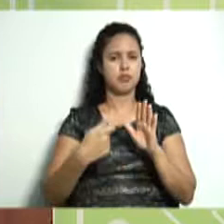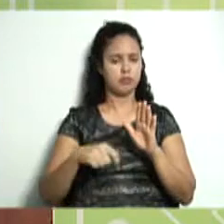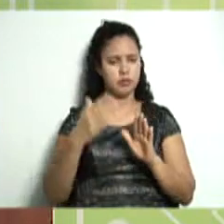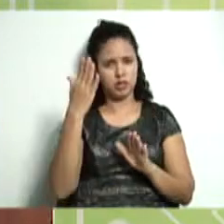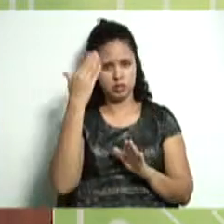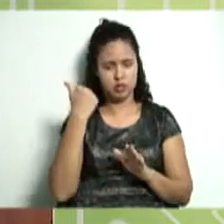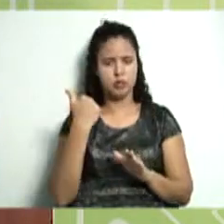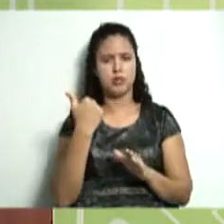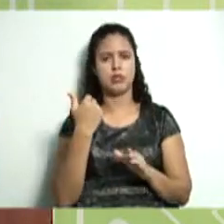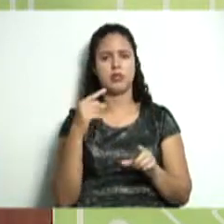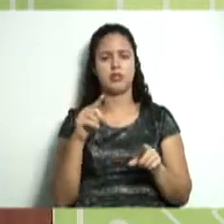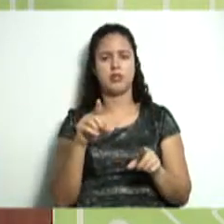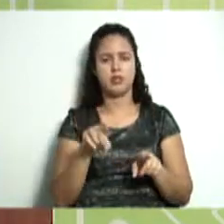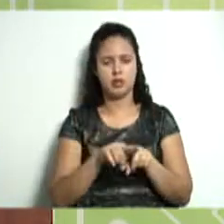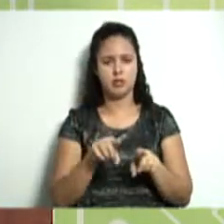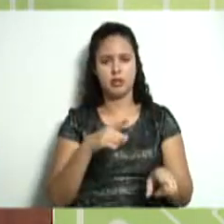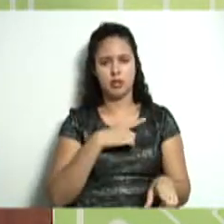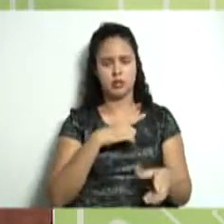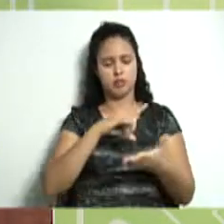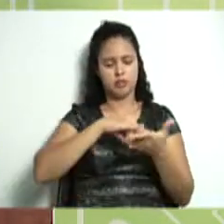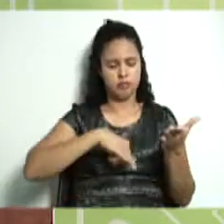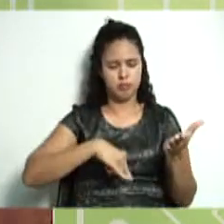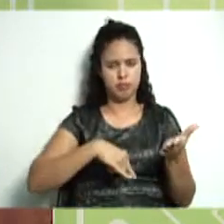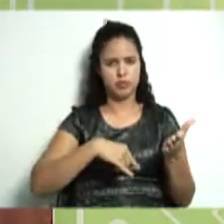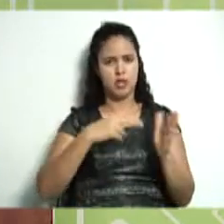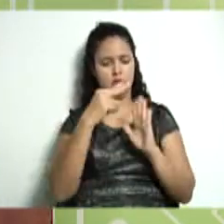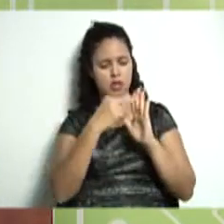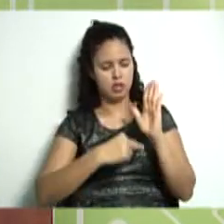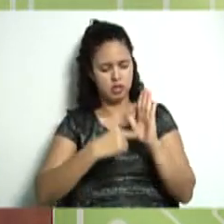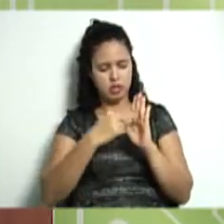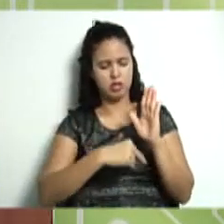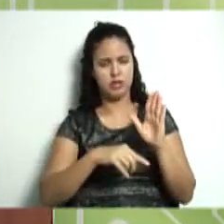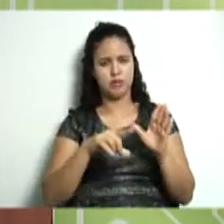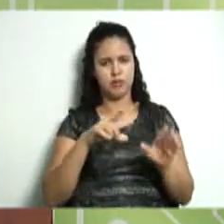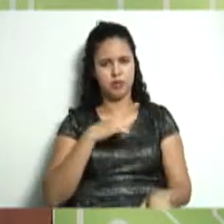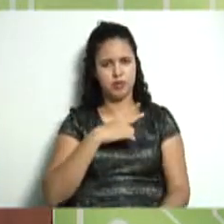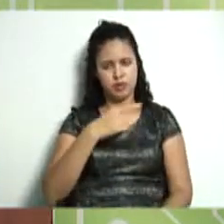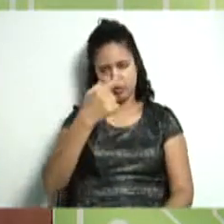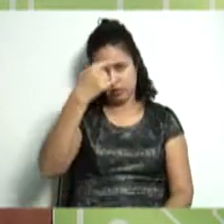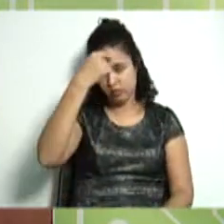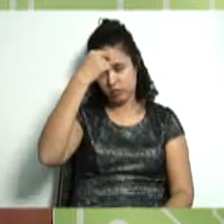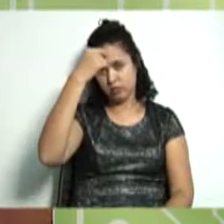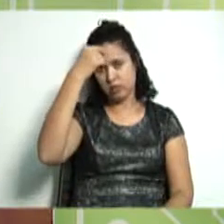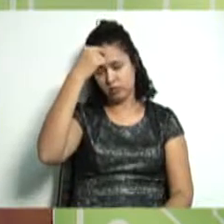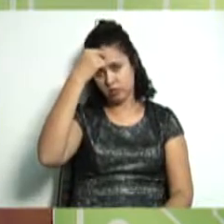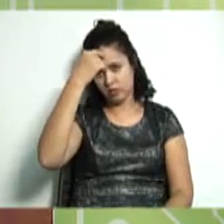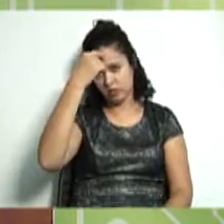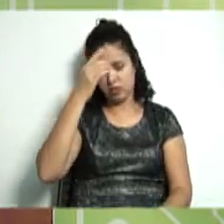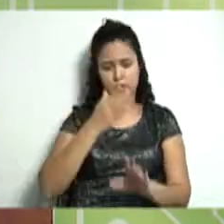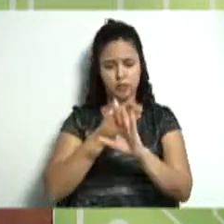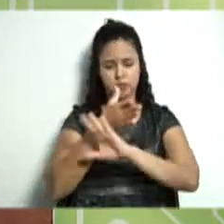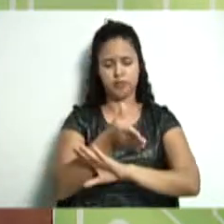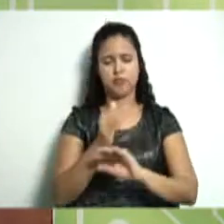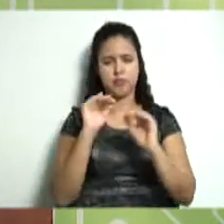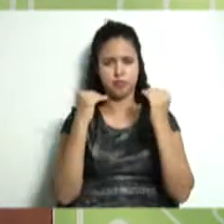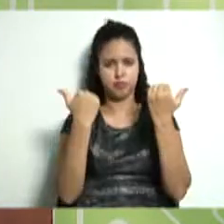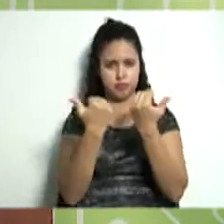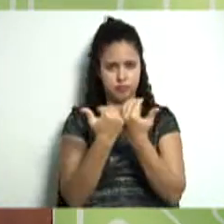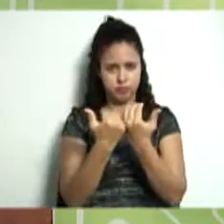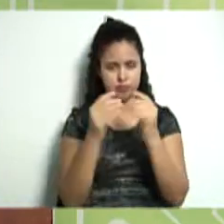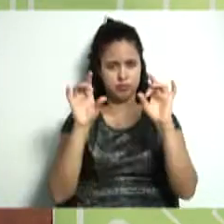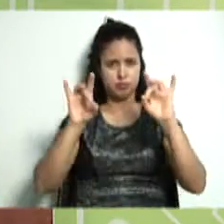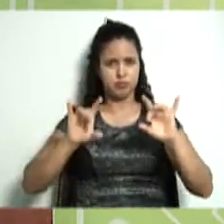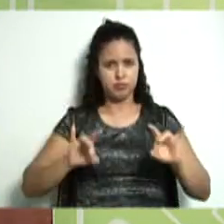os documentos, ler, ter consciência para quando for para a Assembleia, participem ativamente,